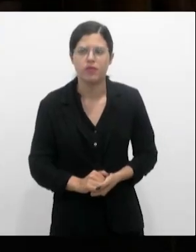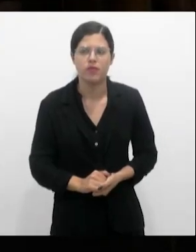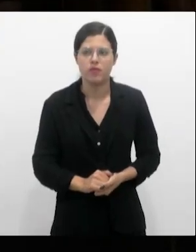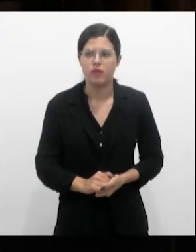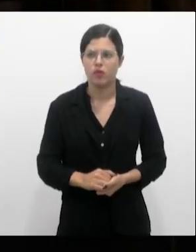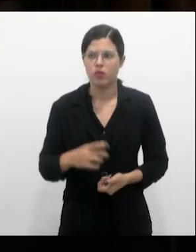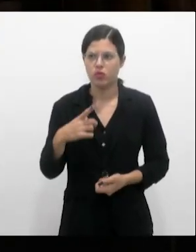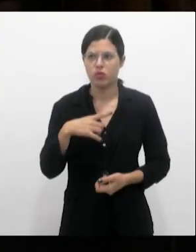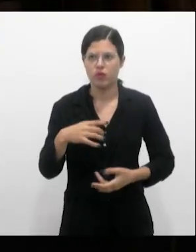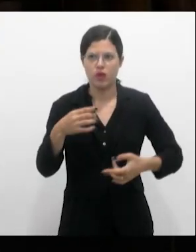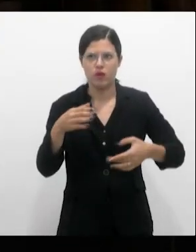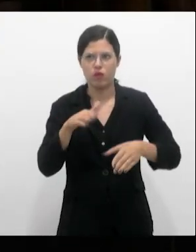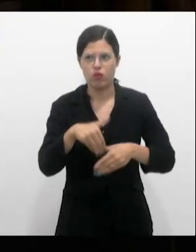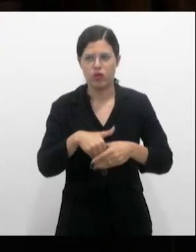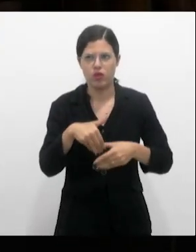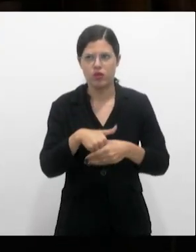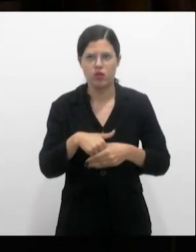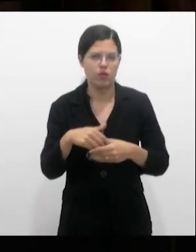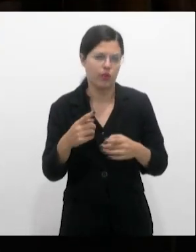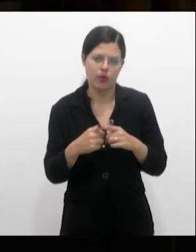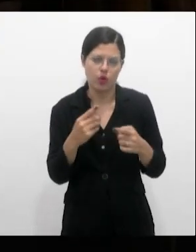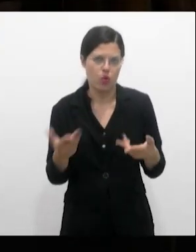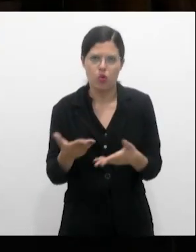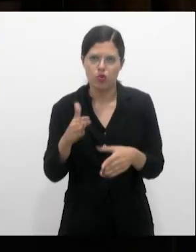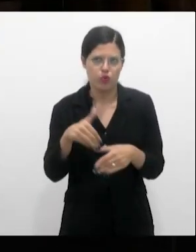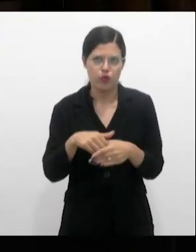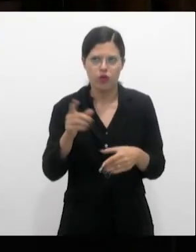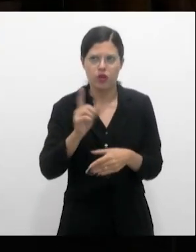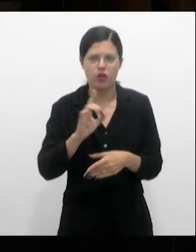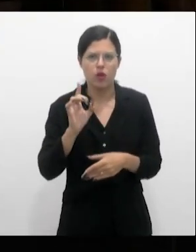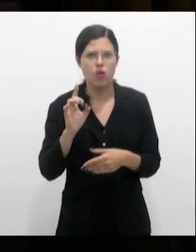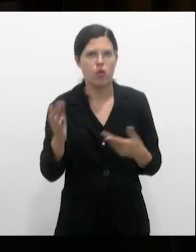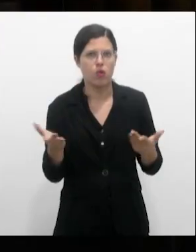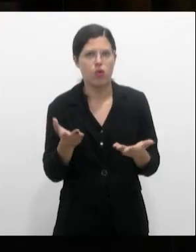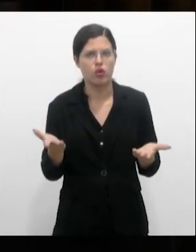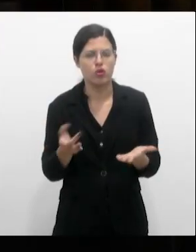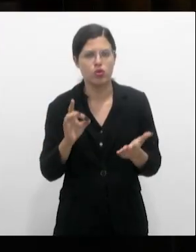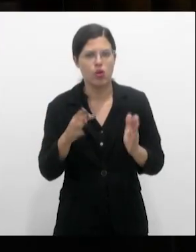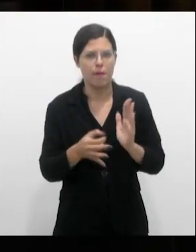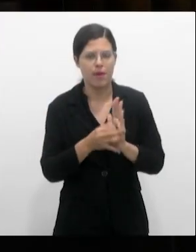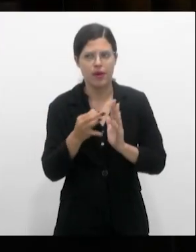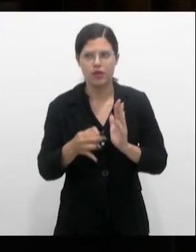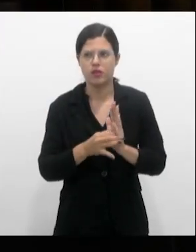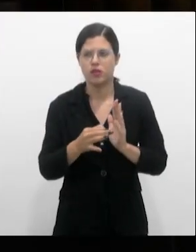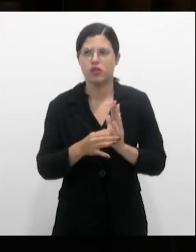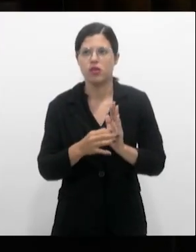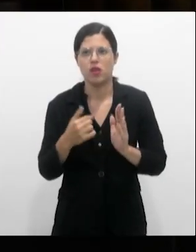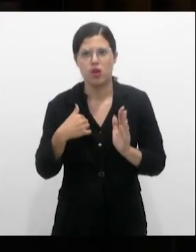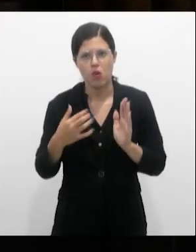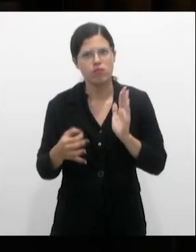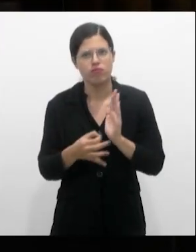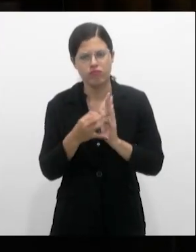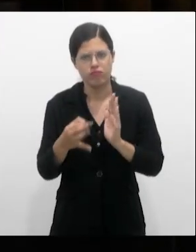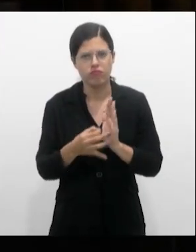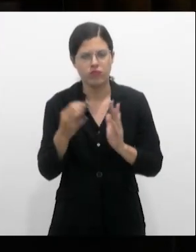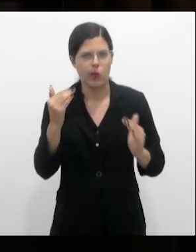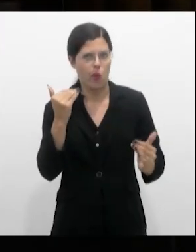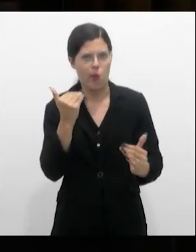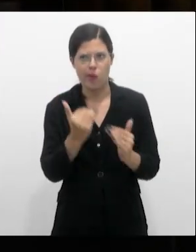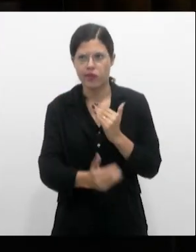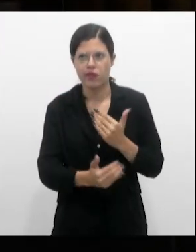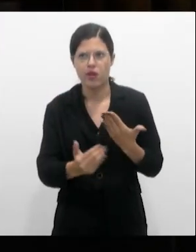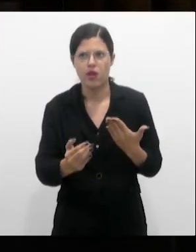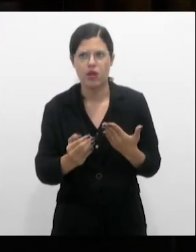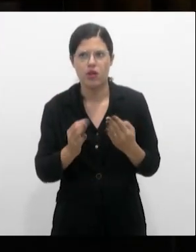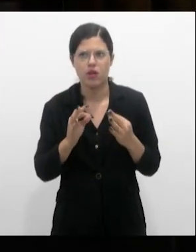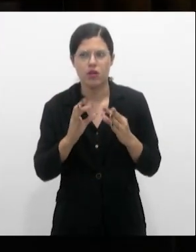a votação, porque hoje não se votará, hoje só se terá pareceres, darei parecer contrário em todas